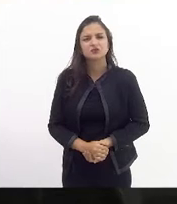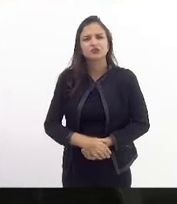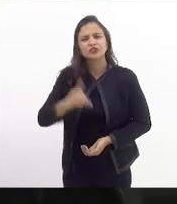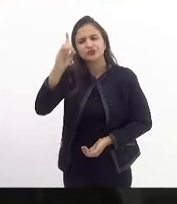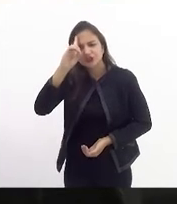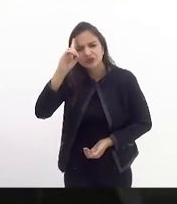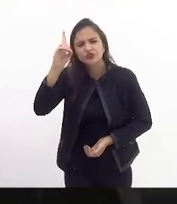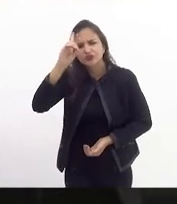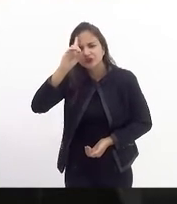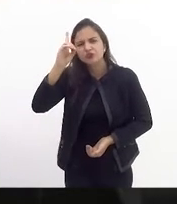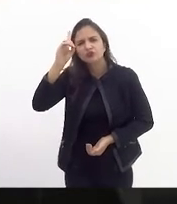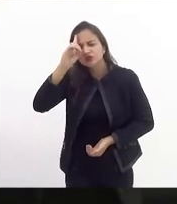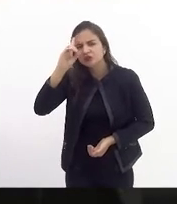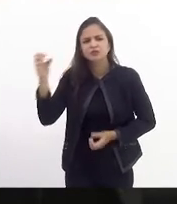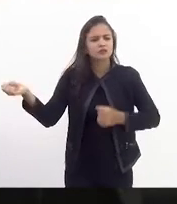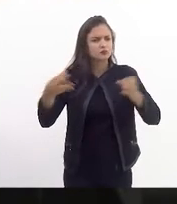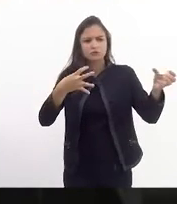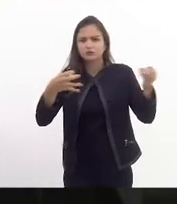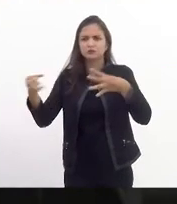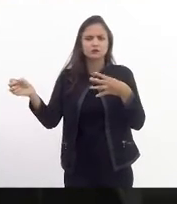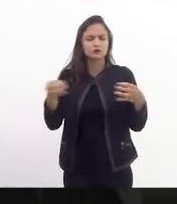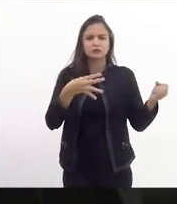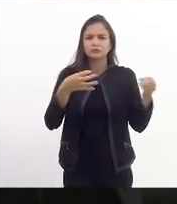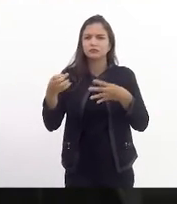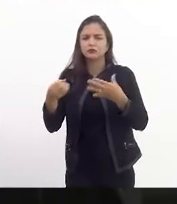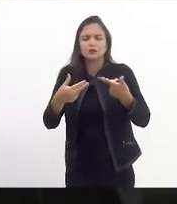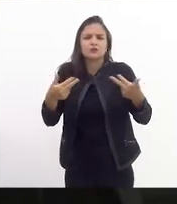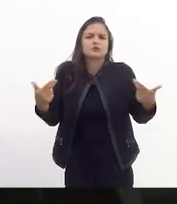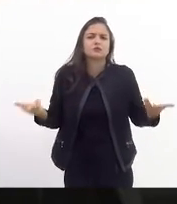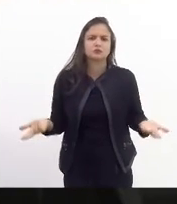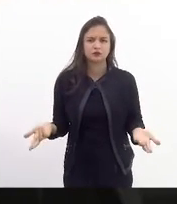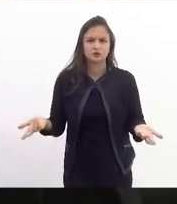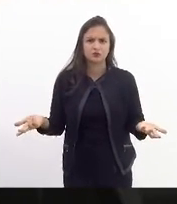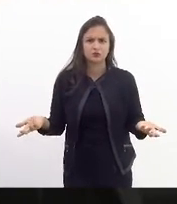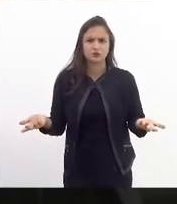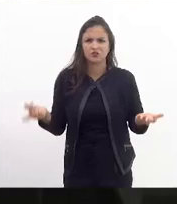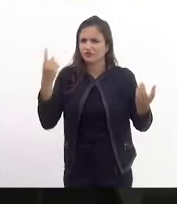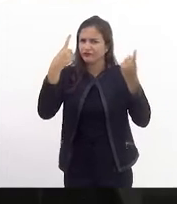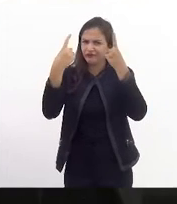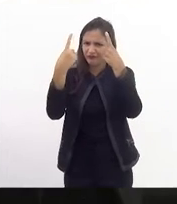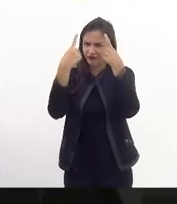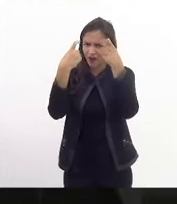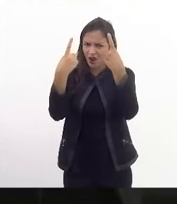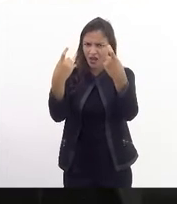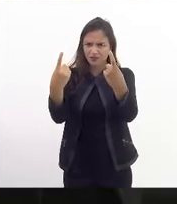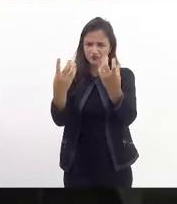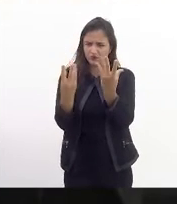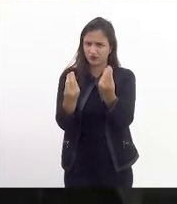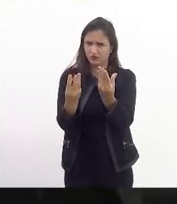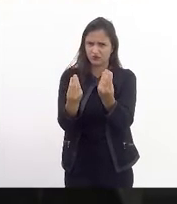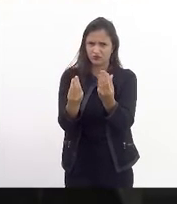as notícias aparecem. Então, isso é um clima de violência generalizada.